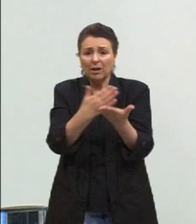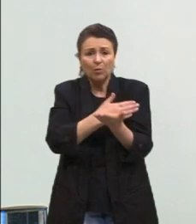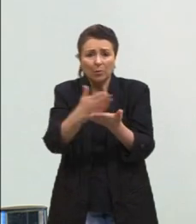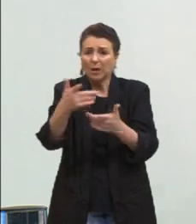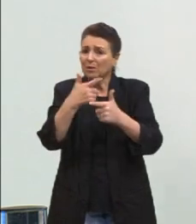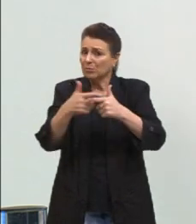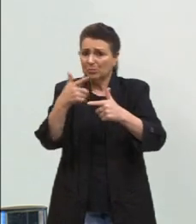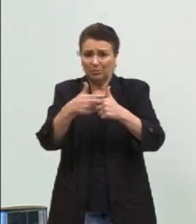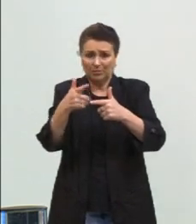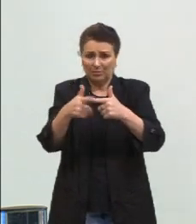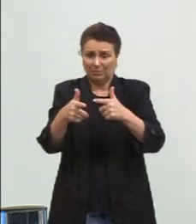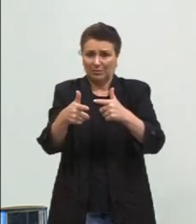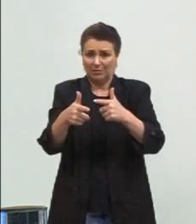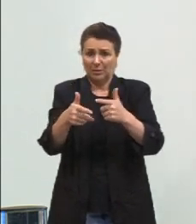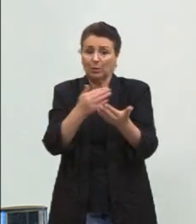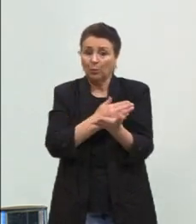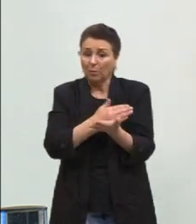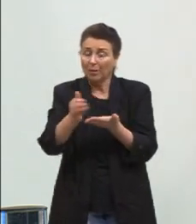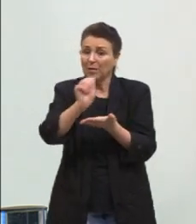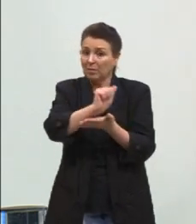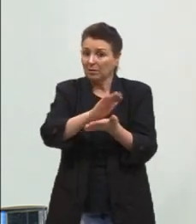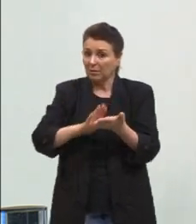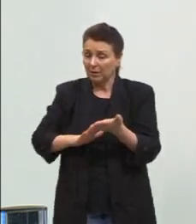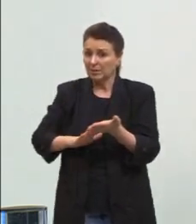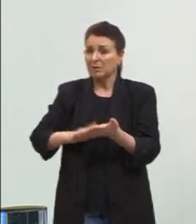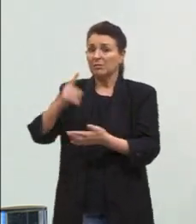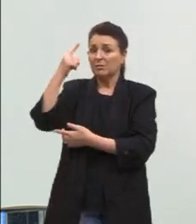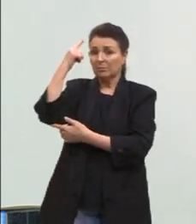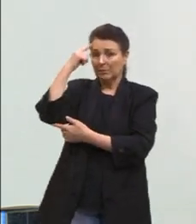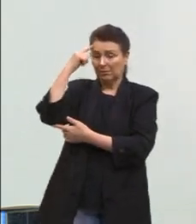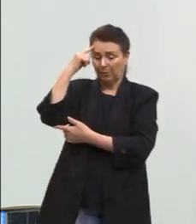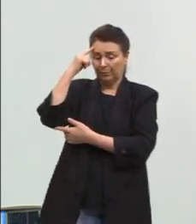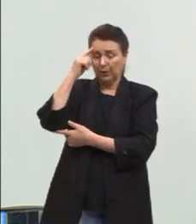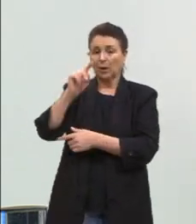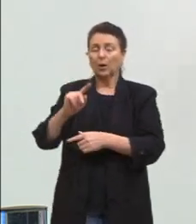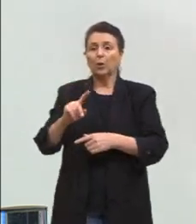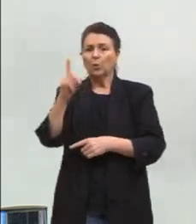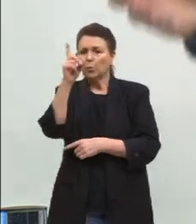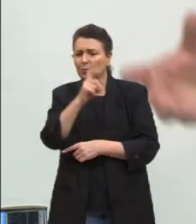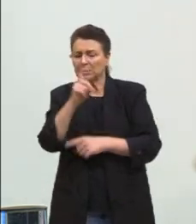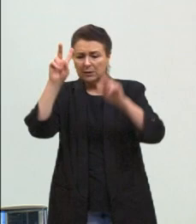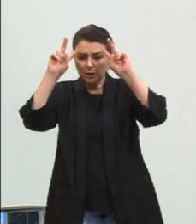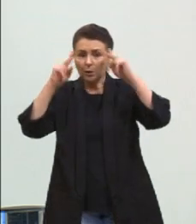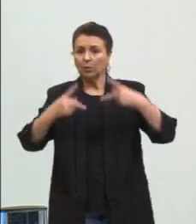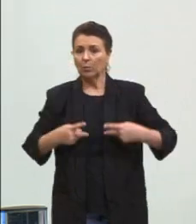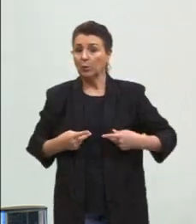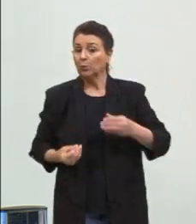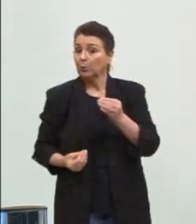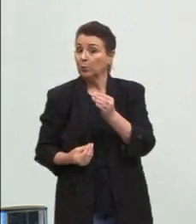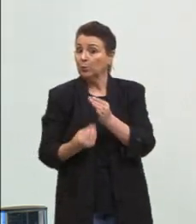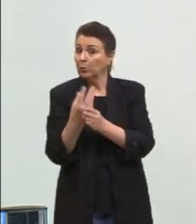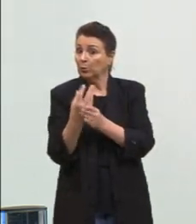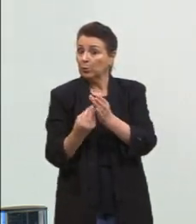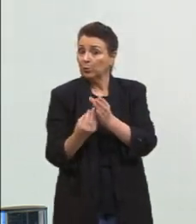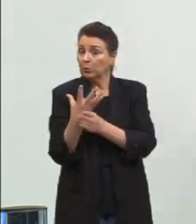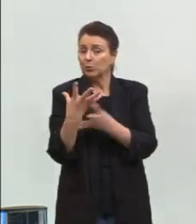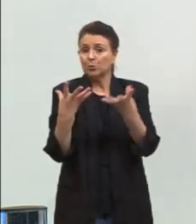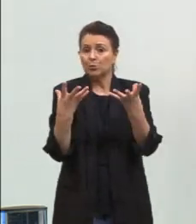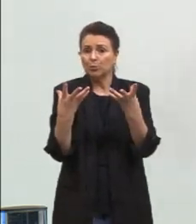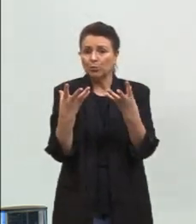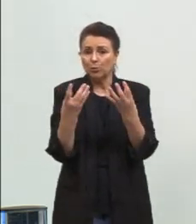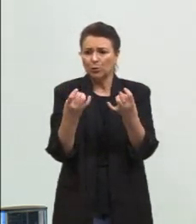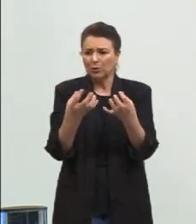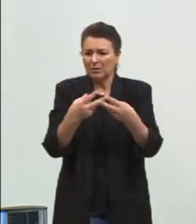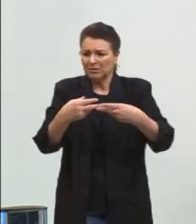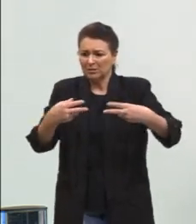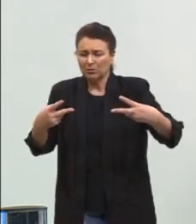começa com essas atividades se a gente parar para pensar o ser humano é produz muito essa essa dejeto